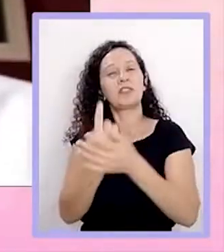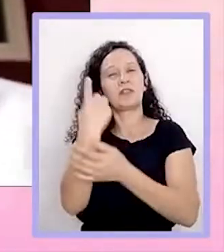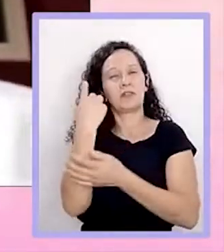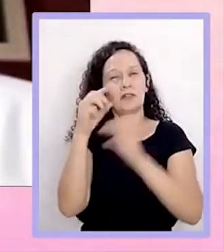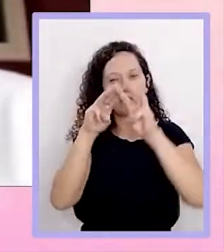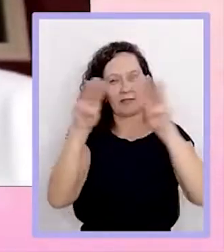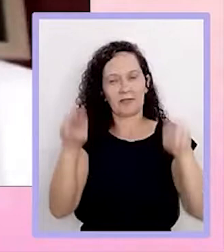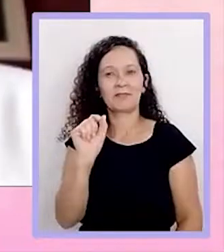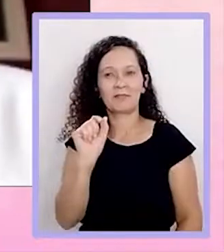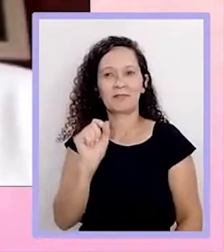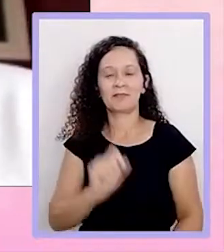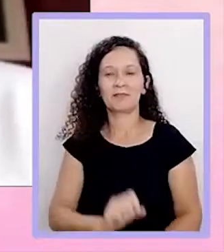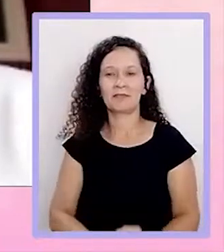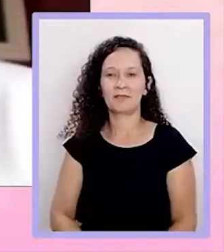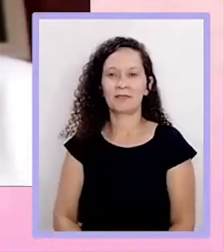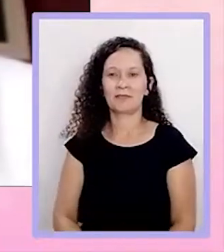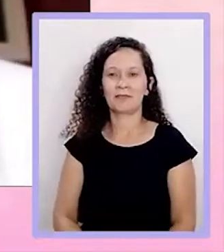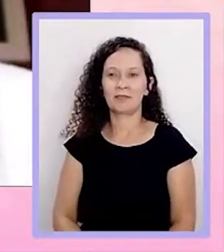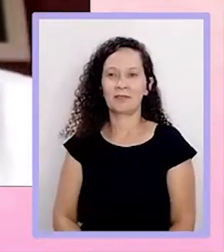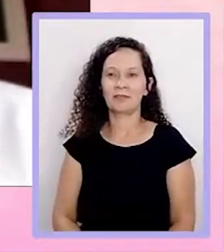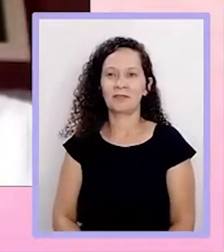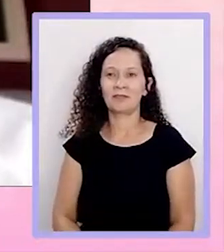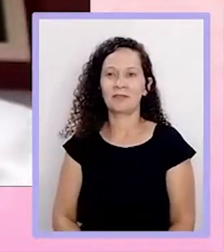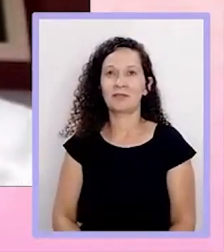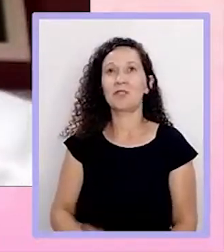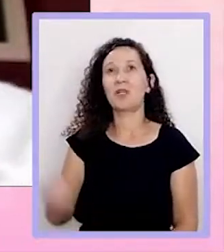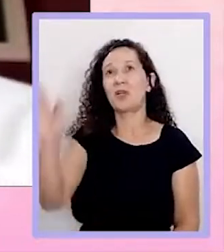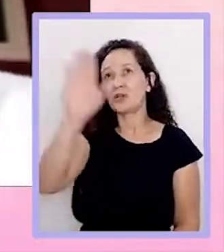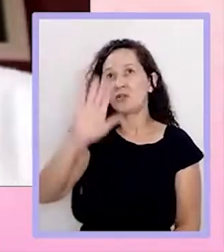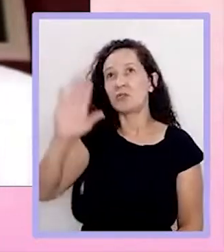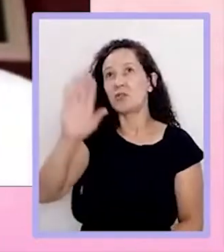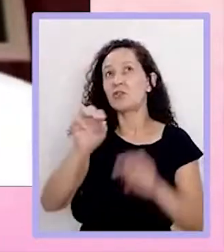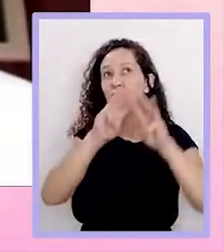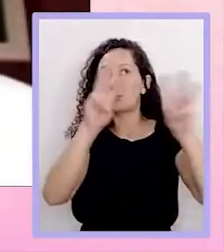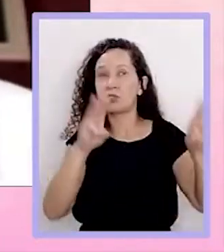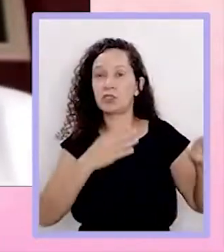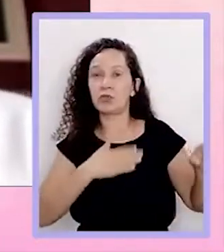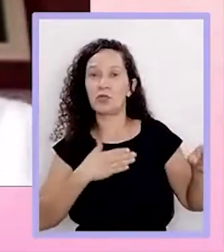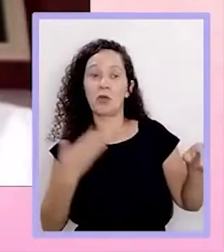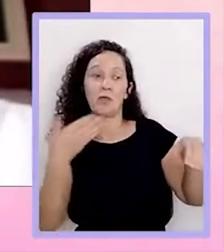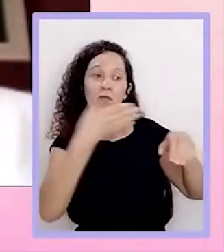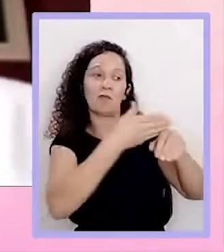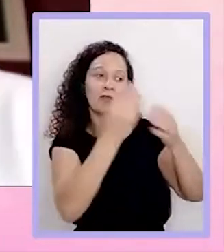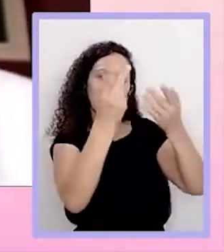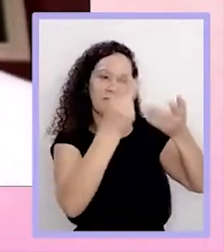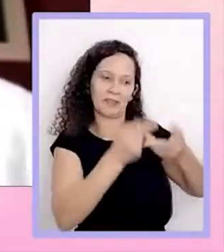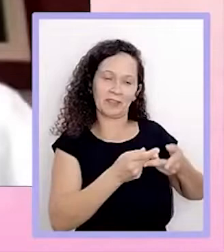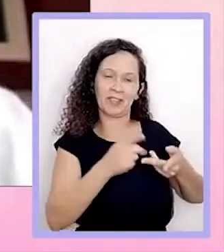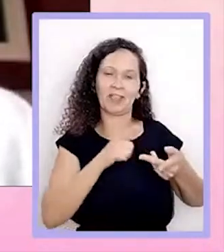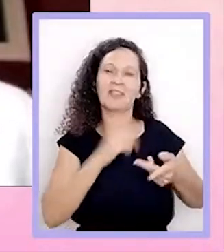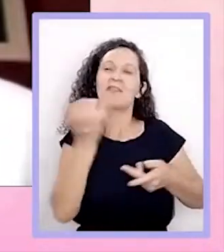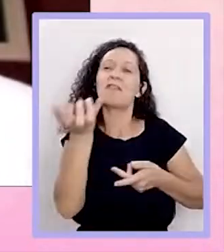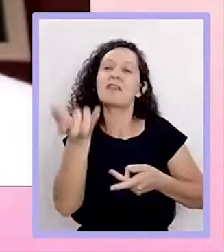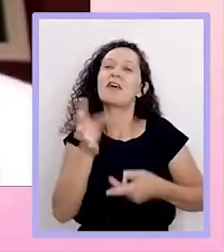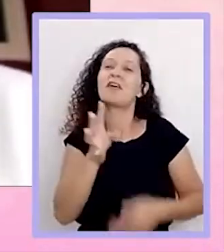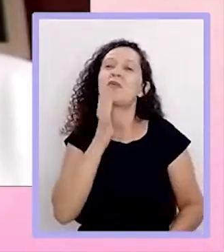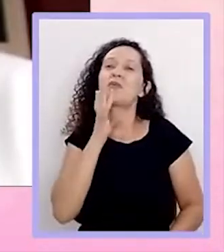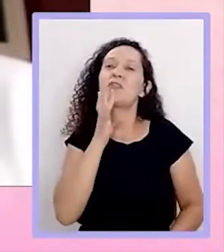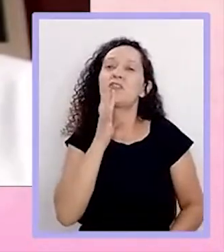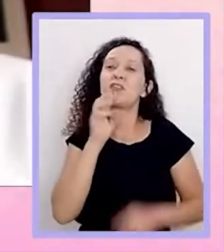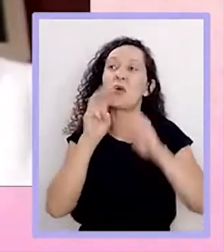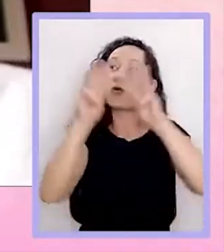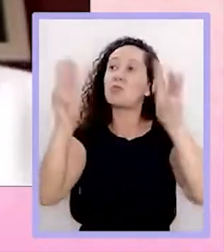museu, pensávamos geralmente assim, o museu que eu fui visitar, né, o museu que eu quero ir visitar, o museu que eu